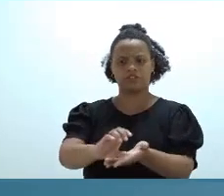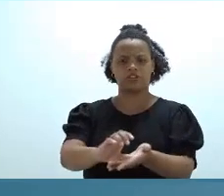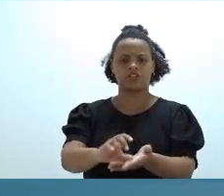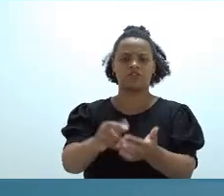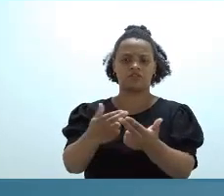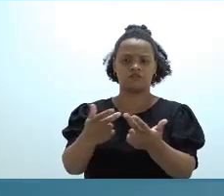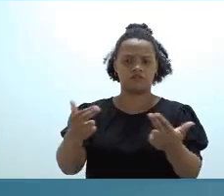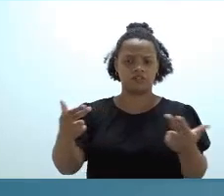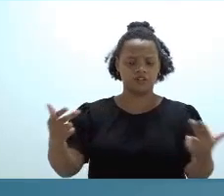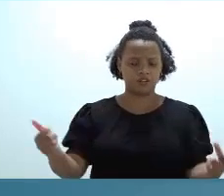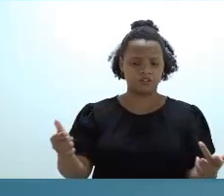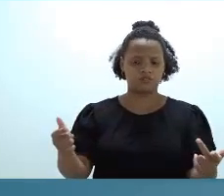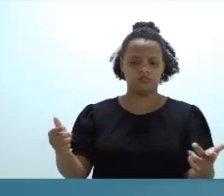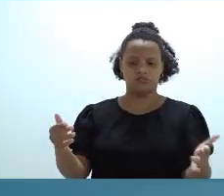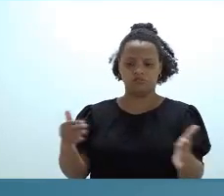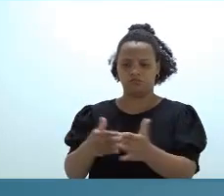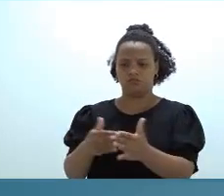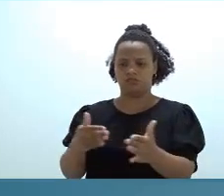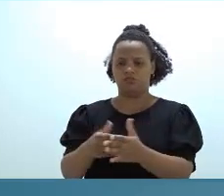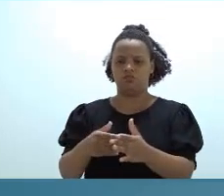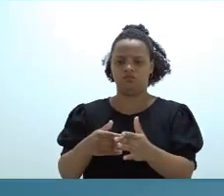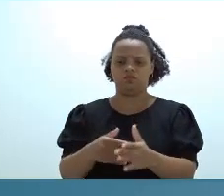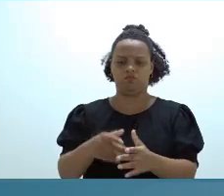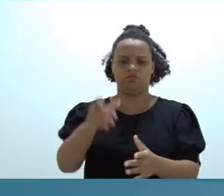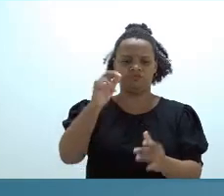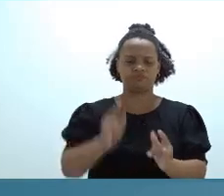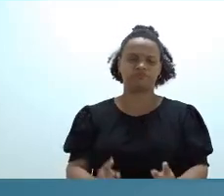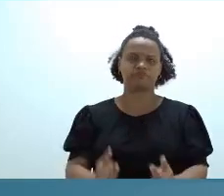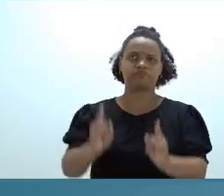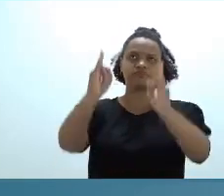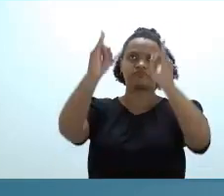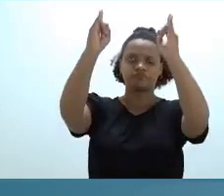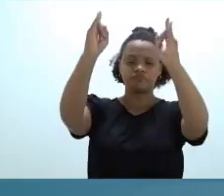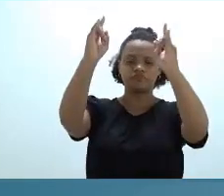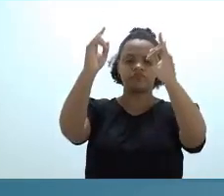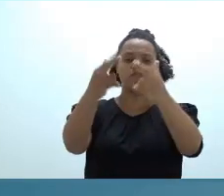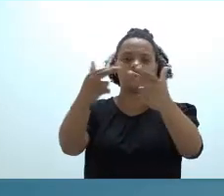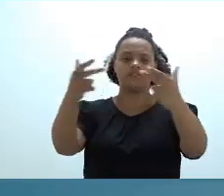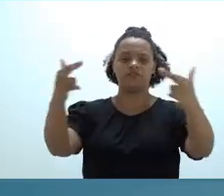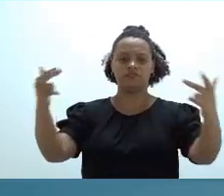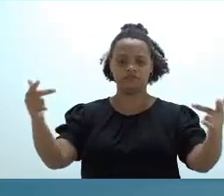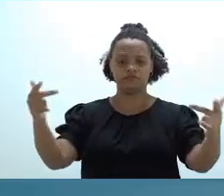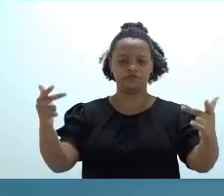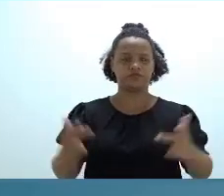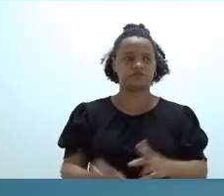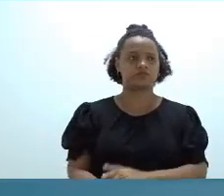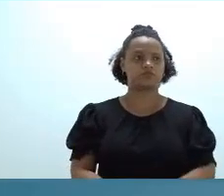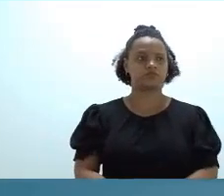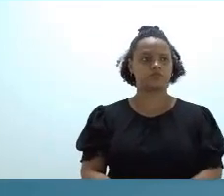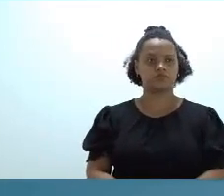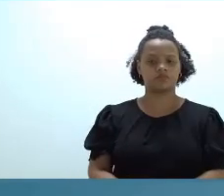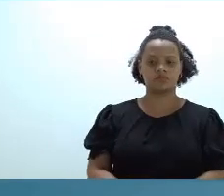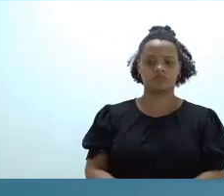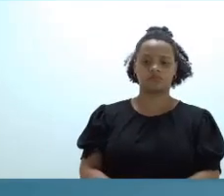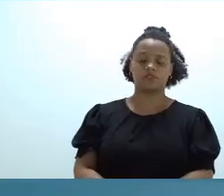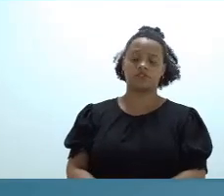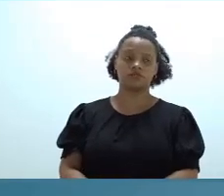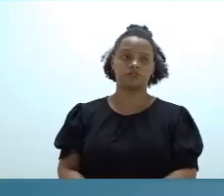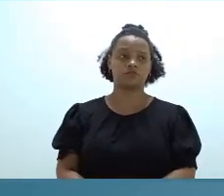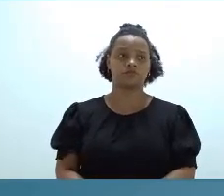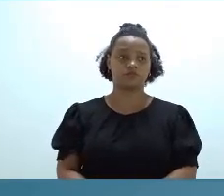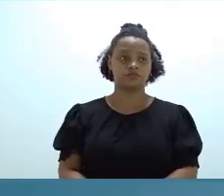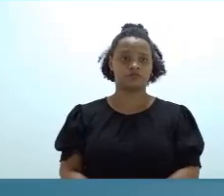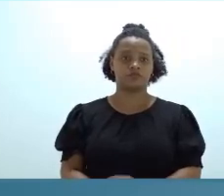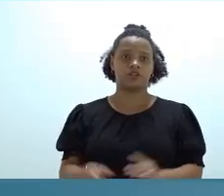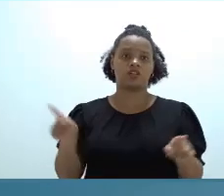condomínio Edifício Santo Juliano, condomínio do Edifício Orlando Souza Filho, condomínio Fit Mirante do Lago, condomínio do Edifício